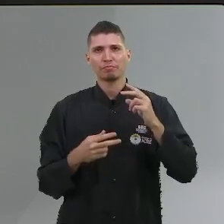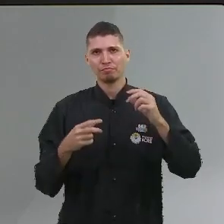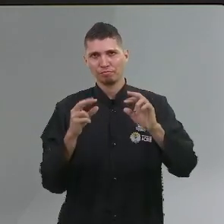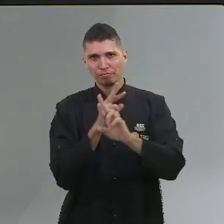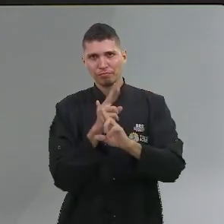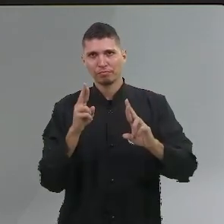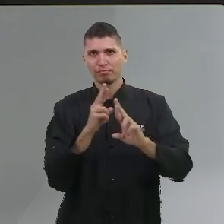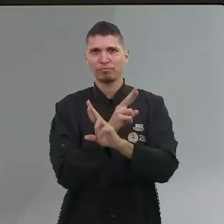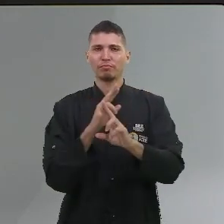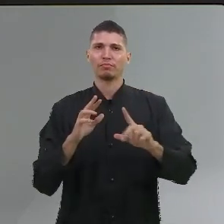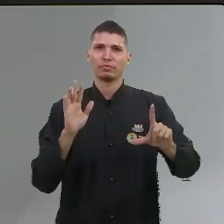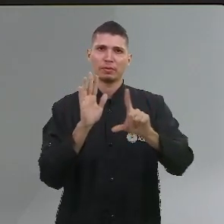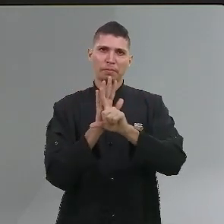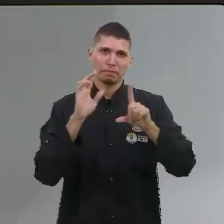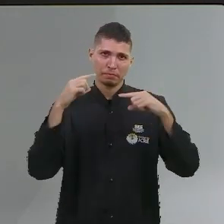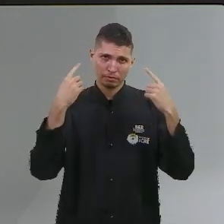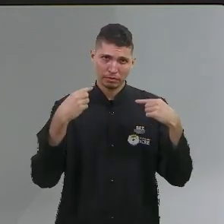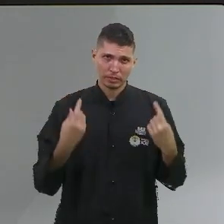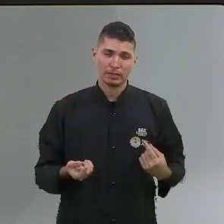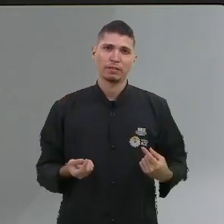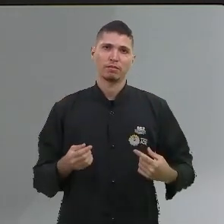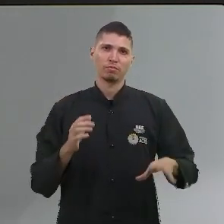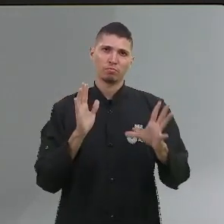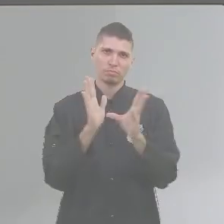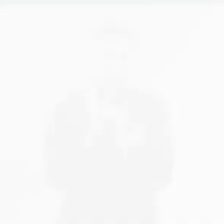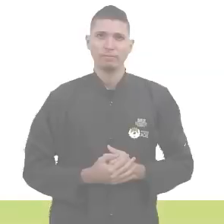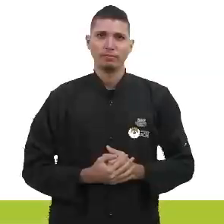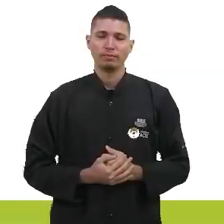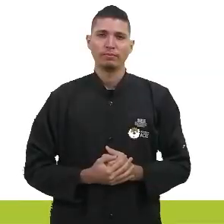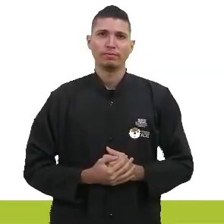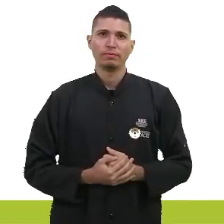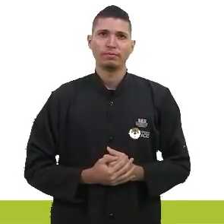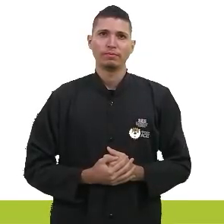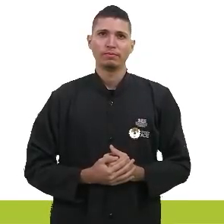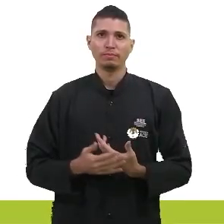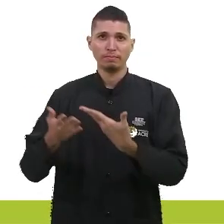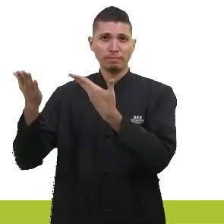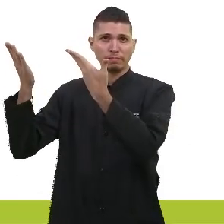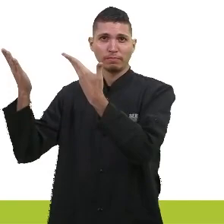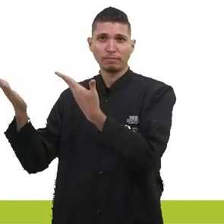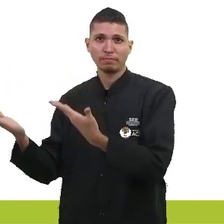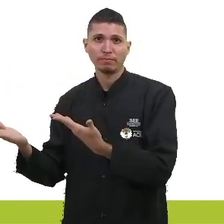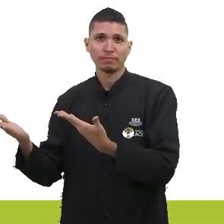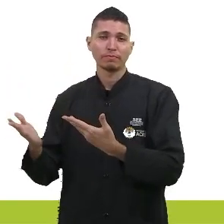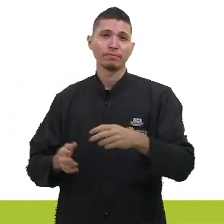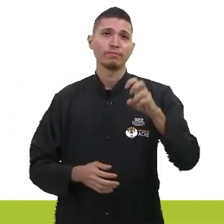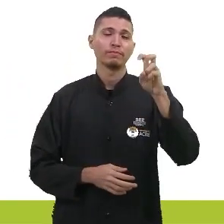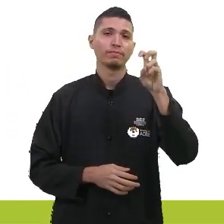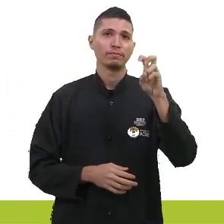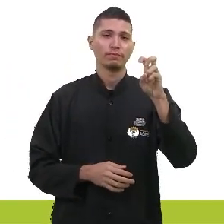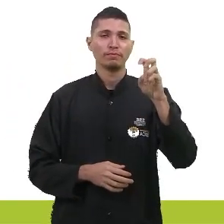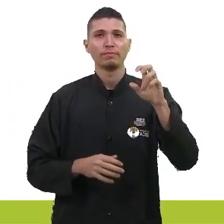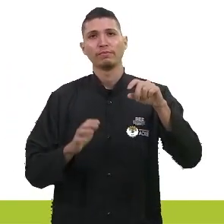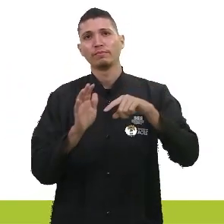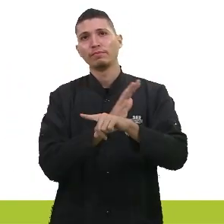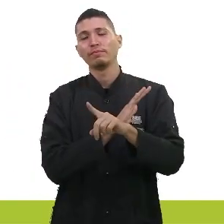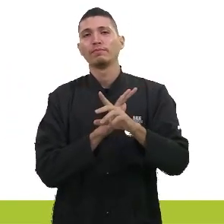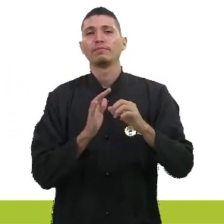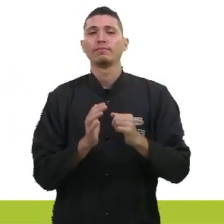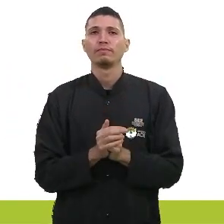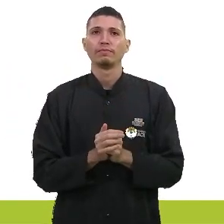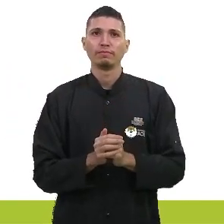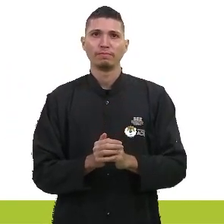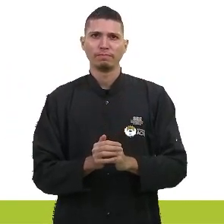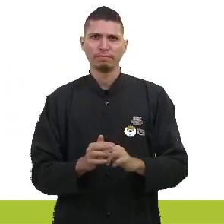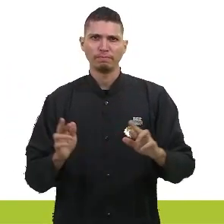Newton relacionada a esse conteúdo, tá bom? Então, aqui, a quinta questão, ela diz o seguinte: a respeito